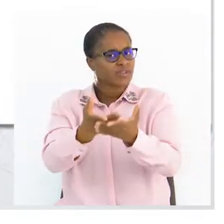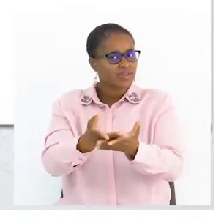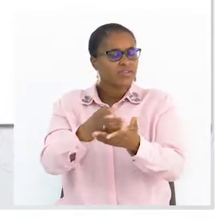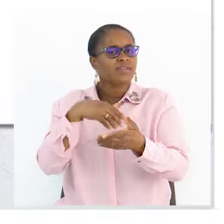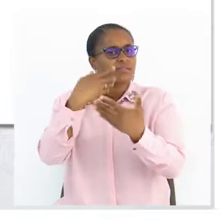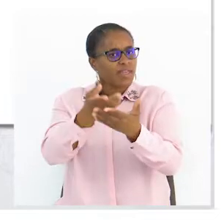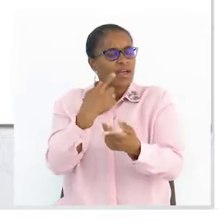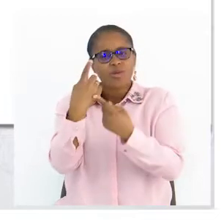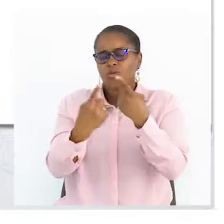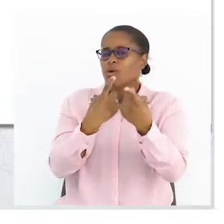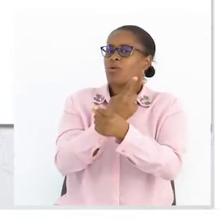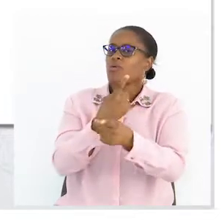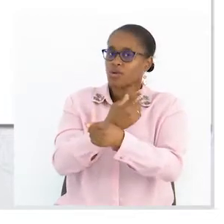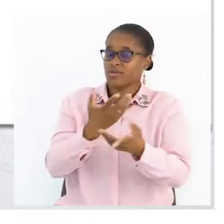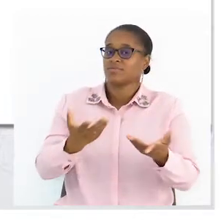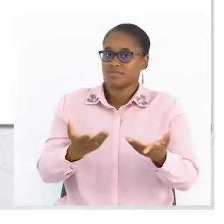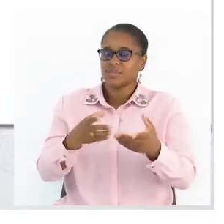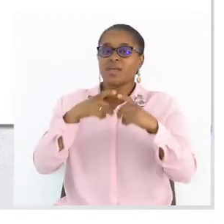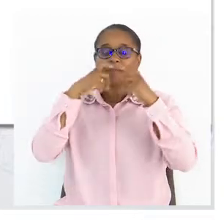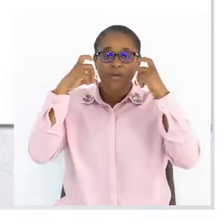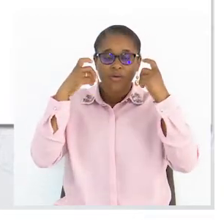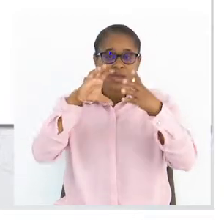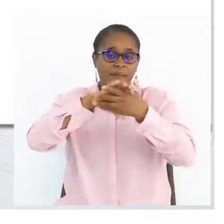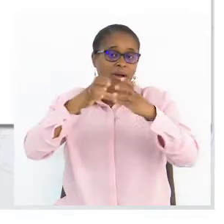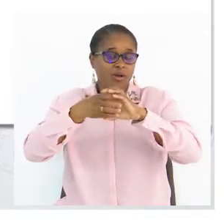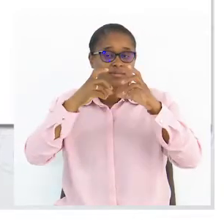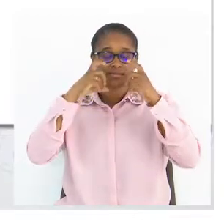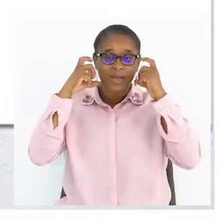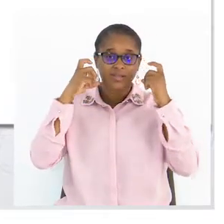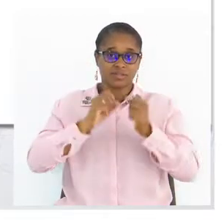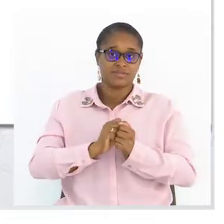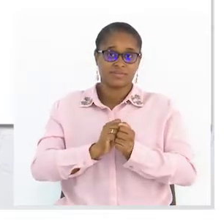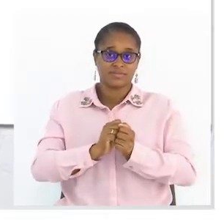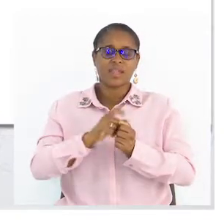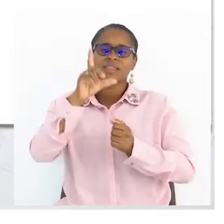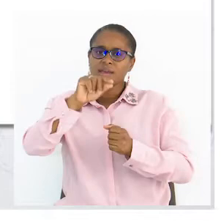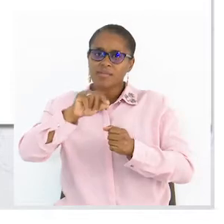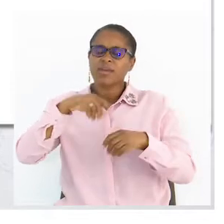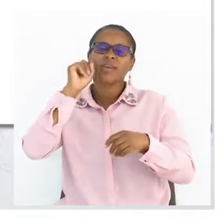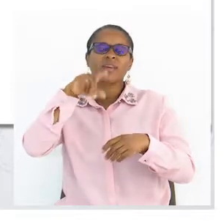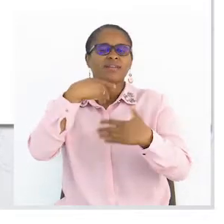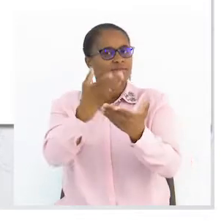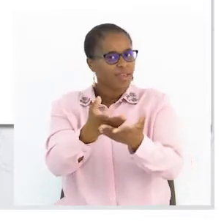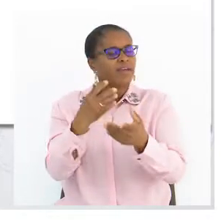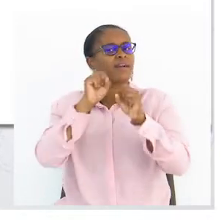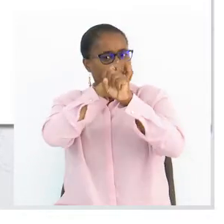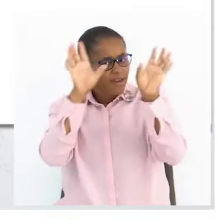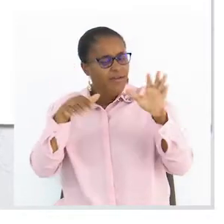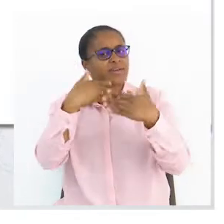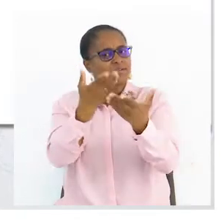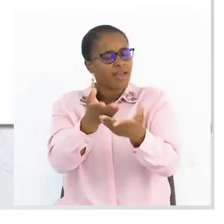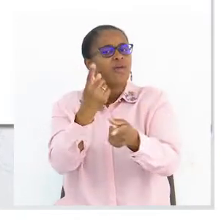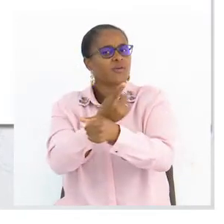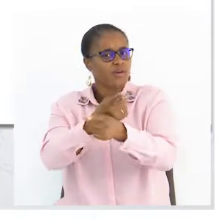oferece alguma coisa. Neste caso, pacote de máscara. E também quem oferece, claro que oferece algo a